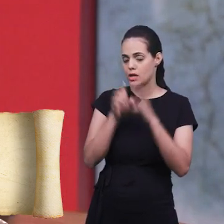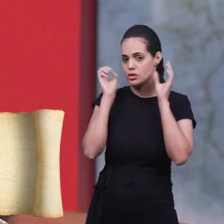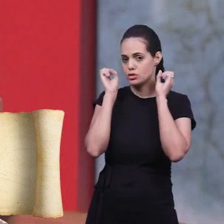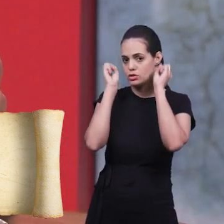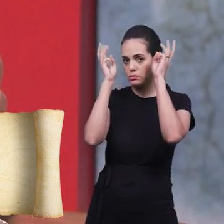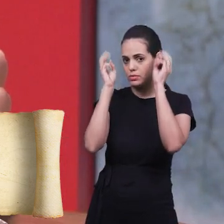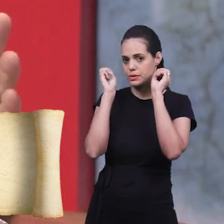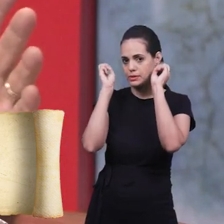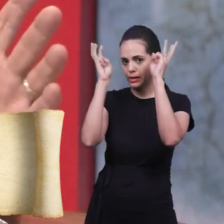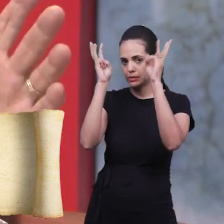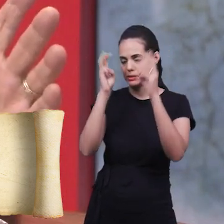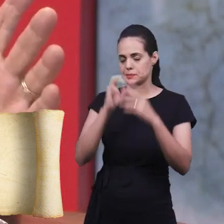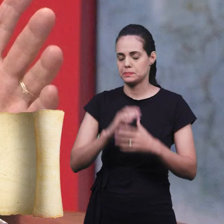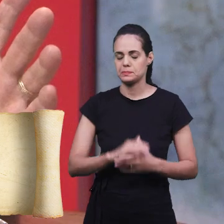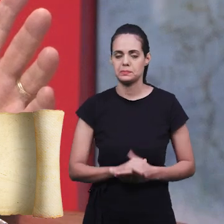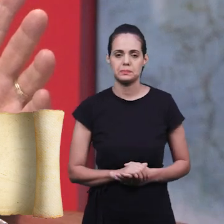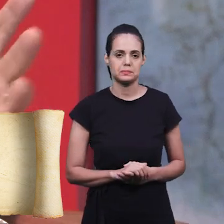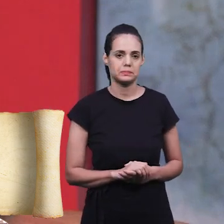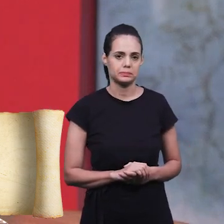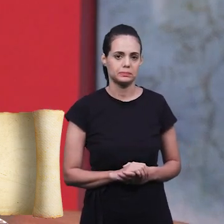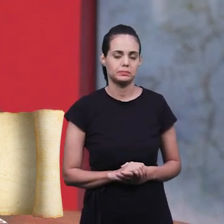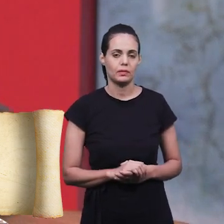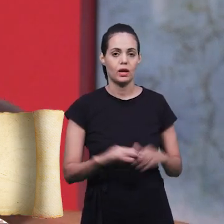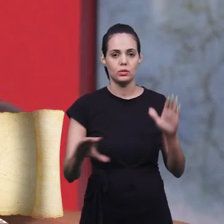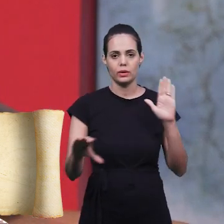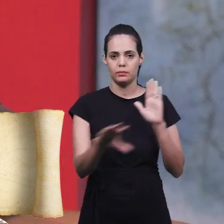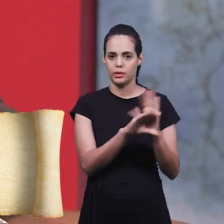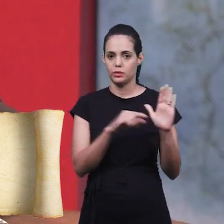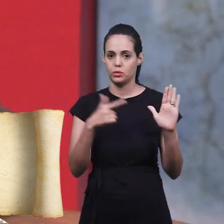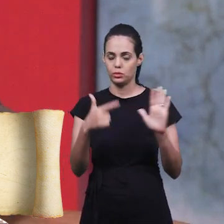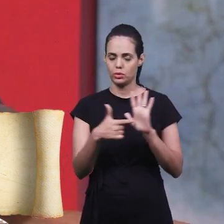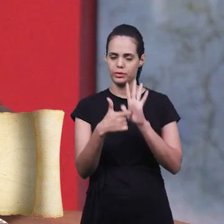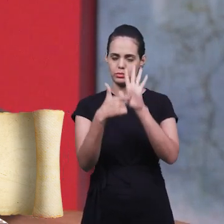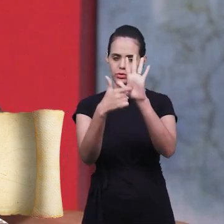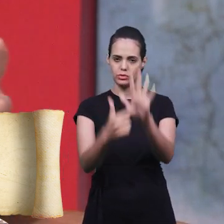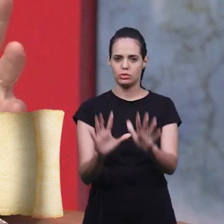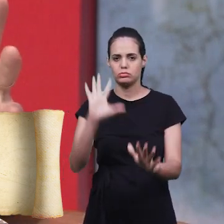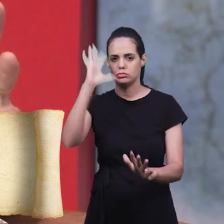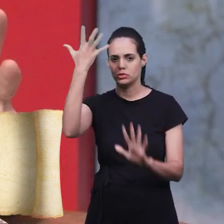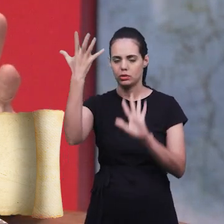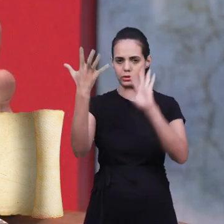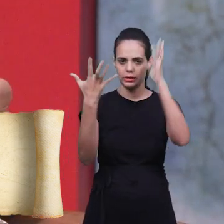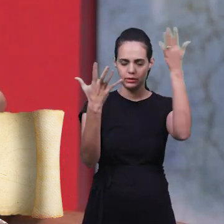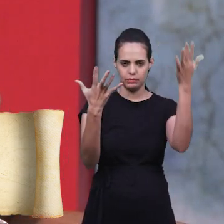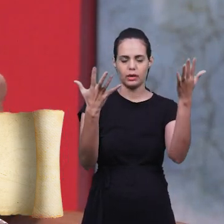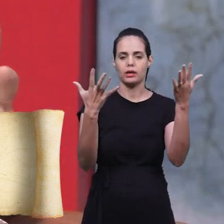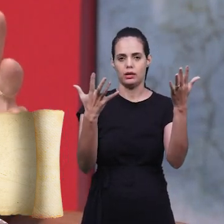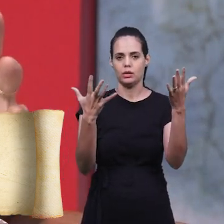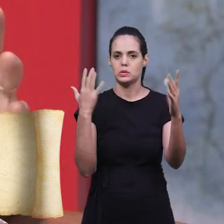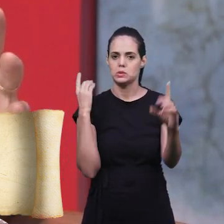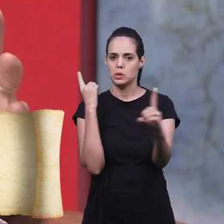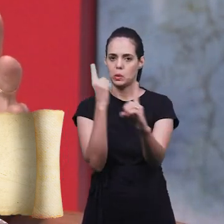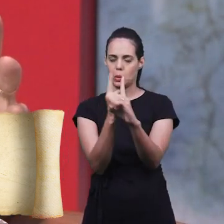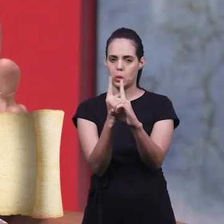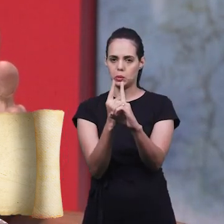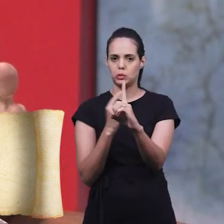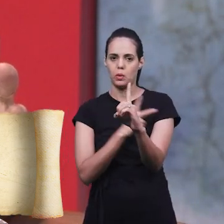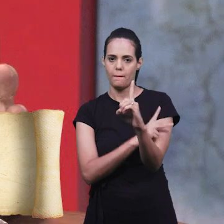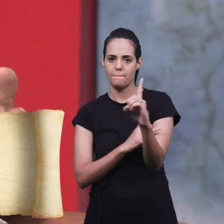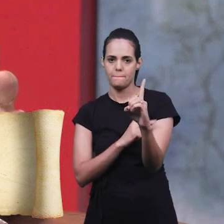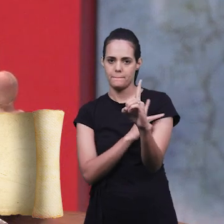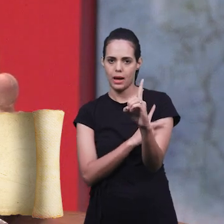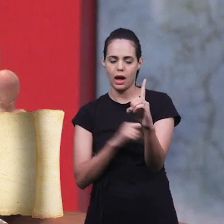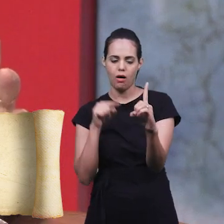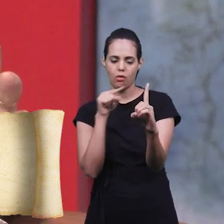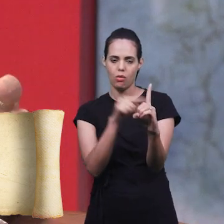No capítulo 1 e no capítulo 2, nós falamos a respeito dos acontecimentos, do encontro